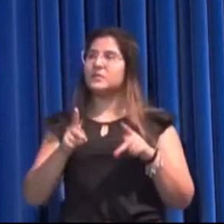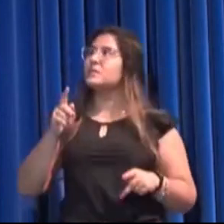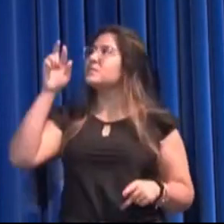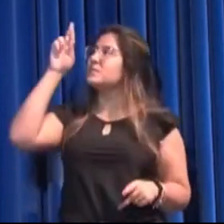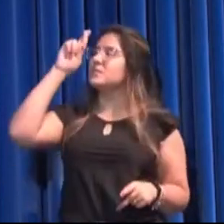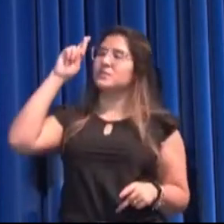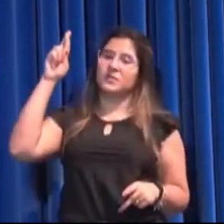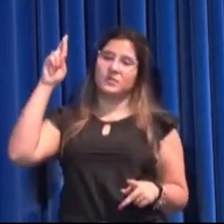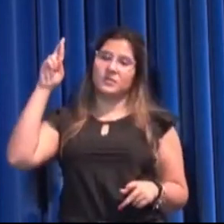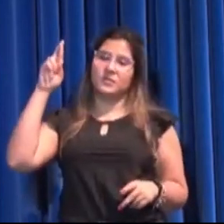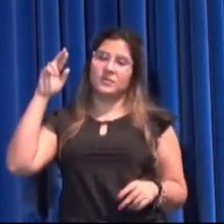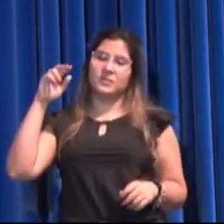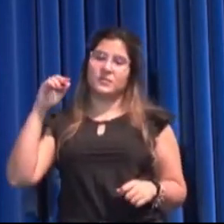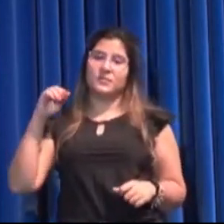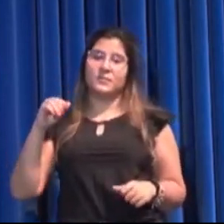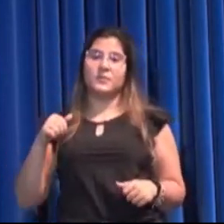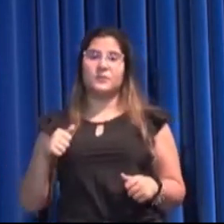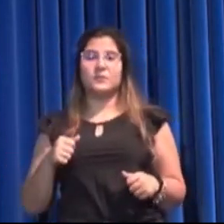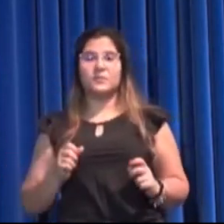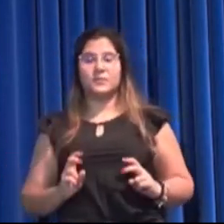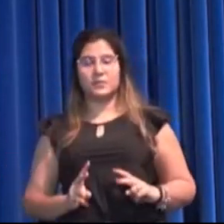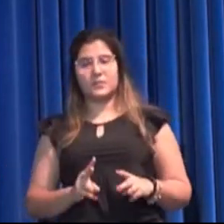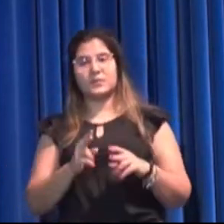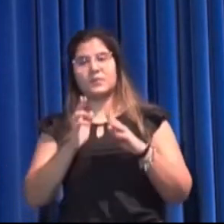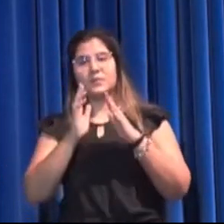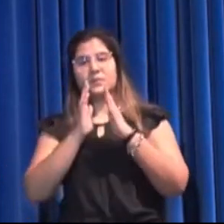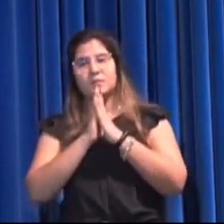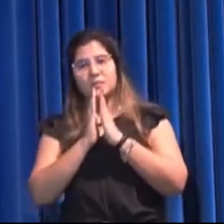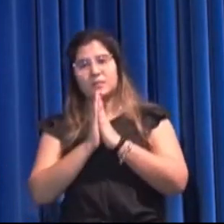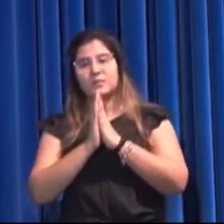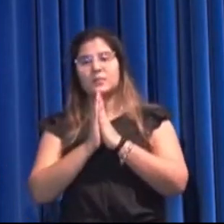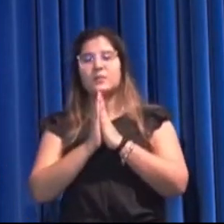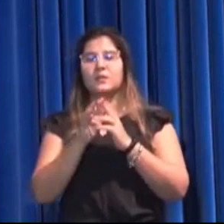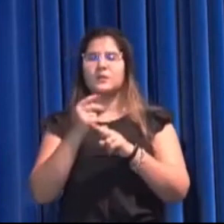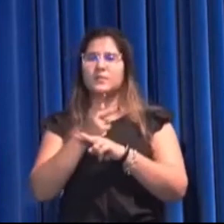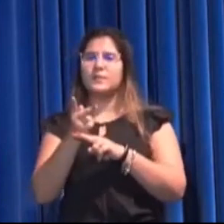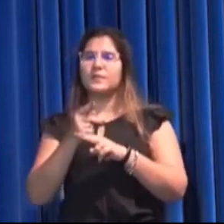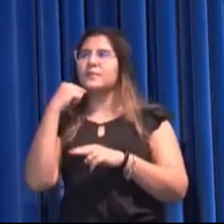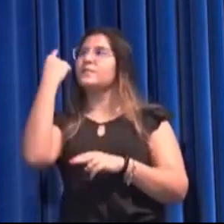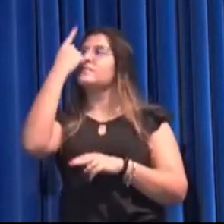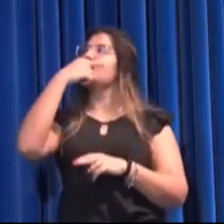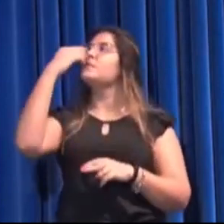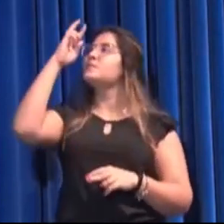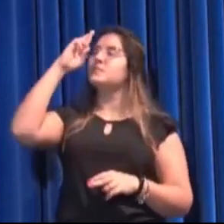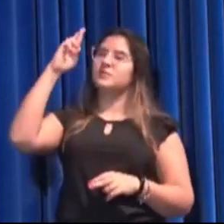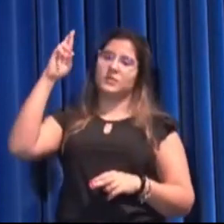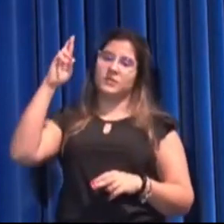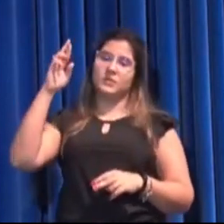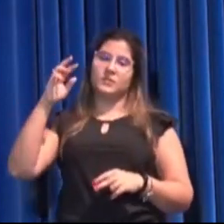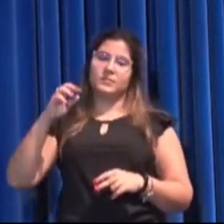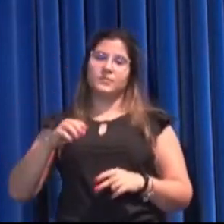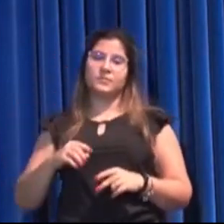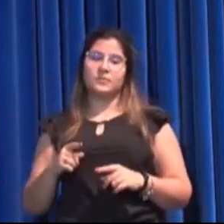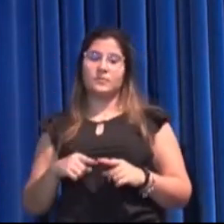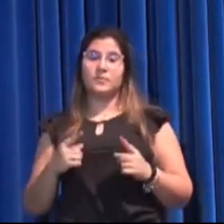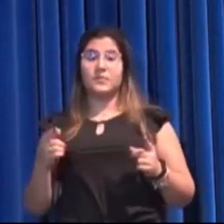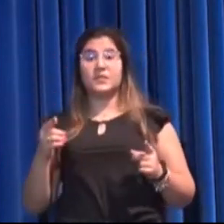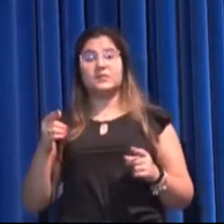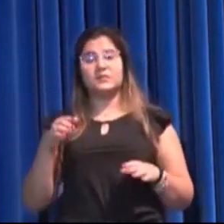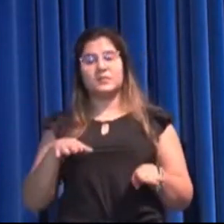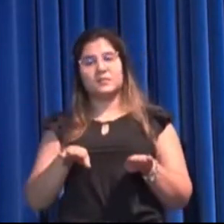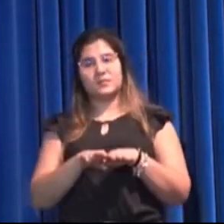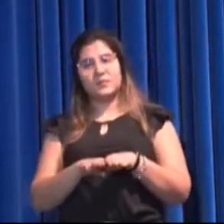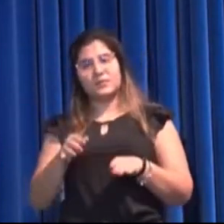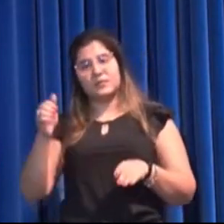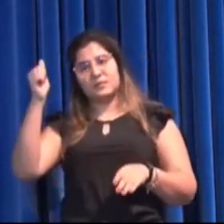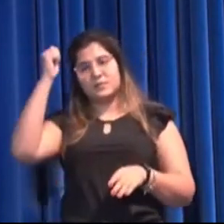Senhor. Vamos continuar orando, vamos continuar buscando a face do Senhor. Mas também vamos nos arrepender